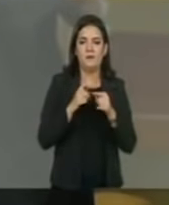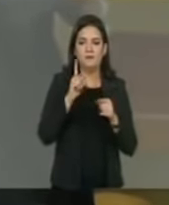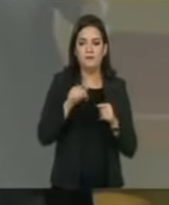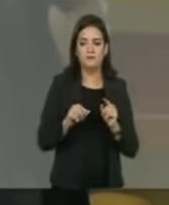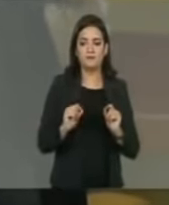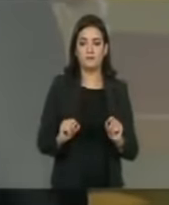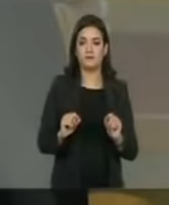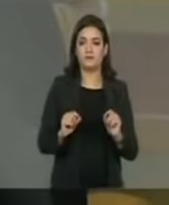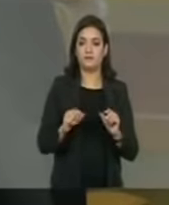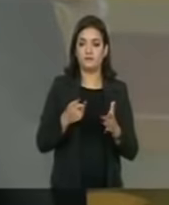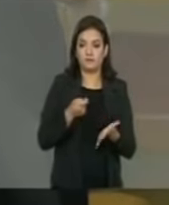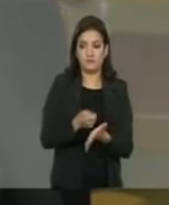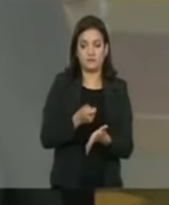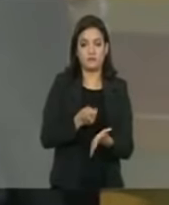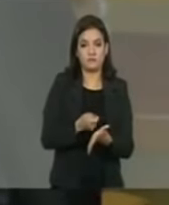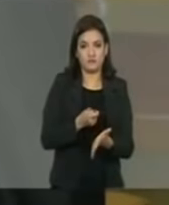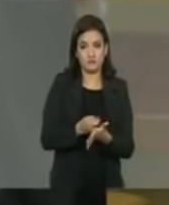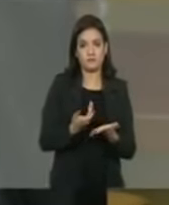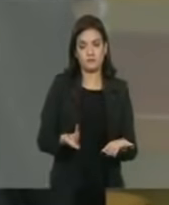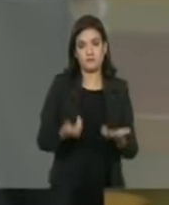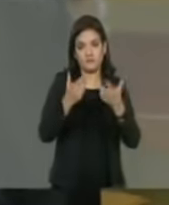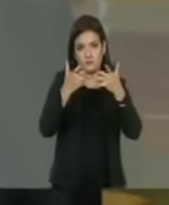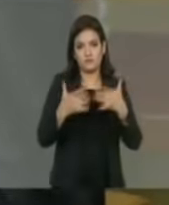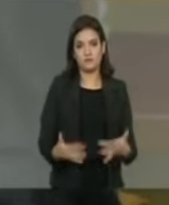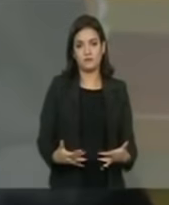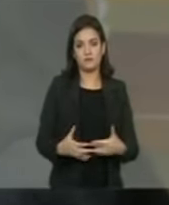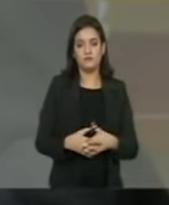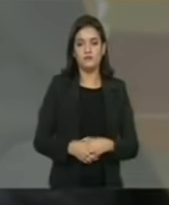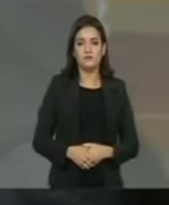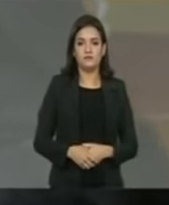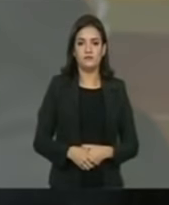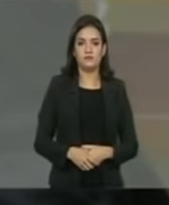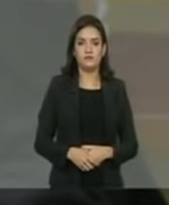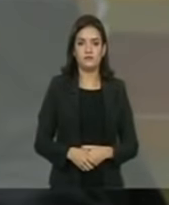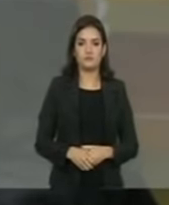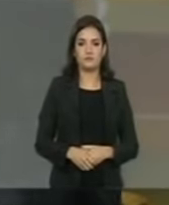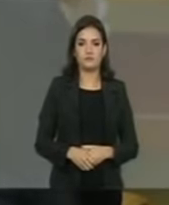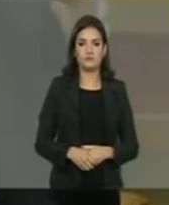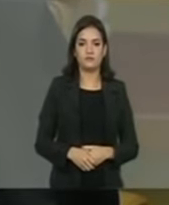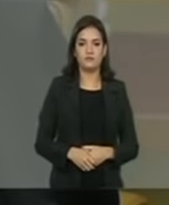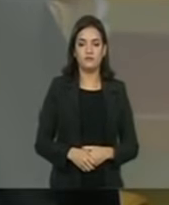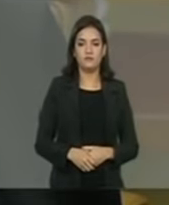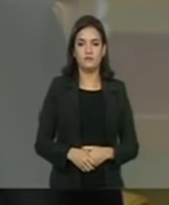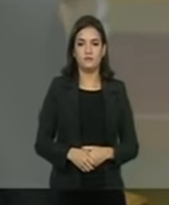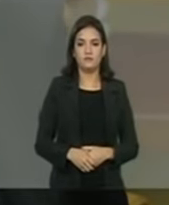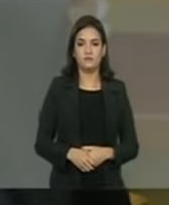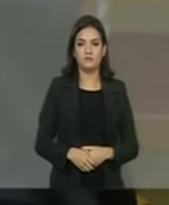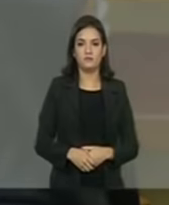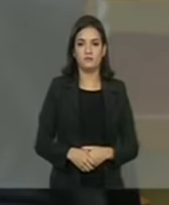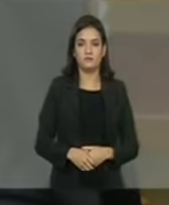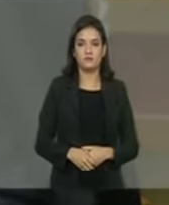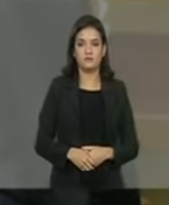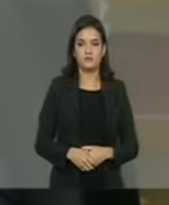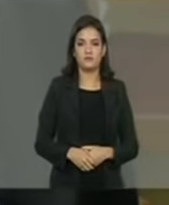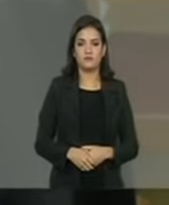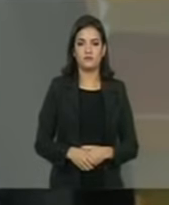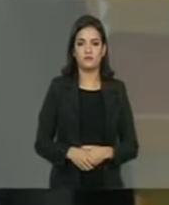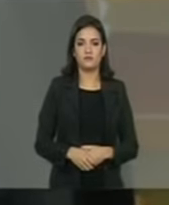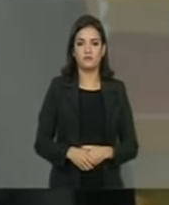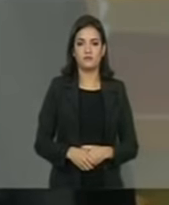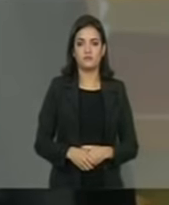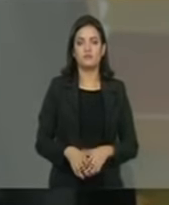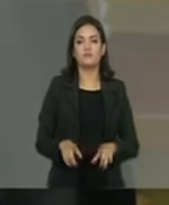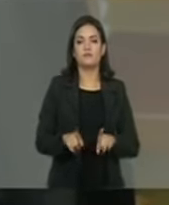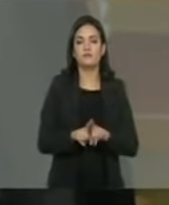exigências de explicitação e vai assim e e eds portanto que considerava